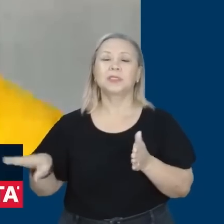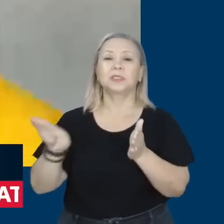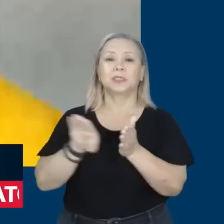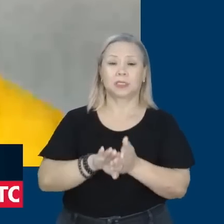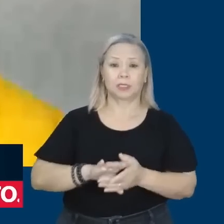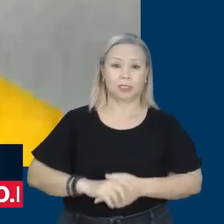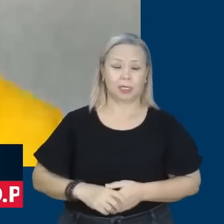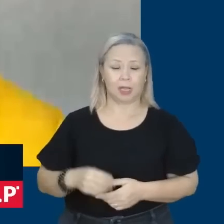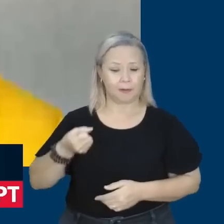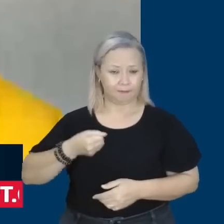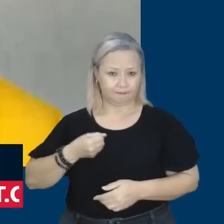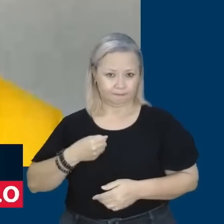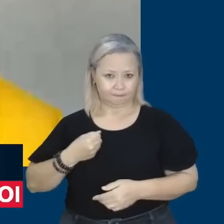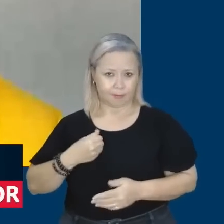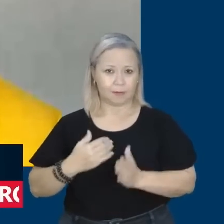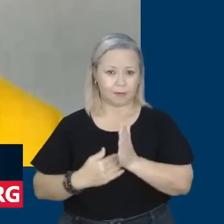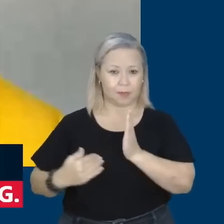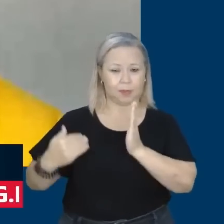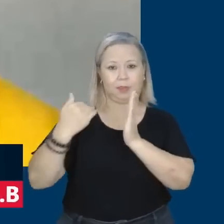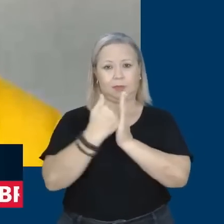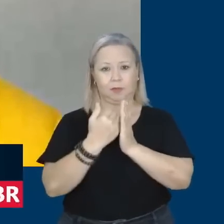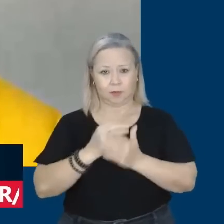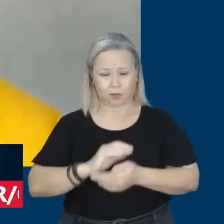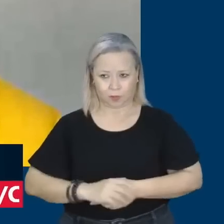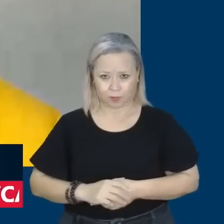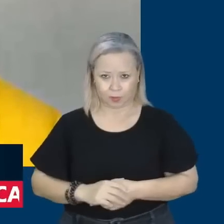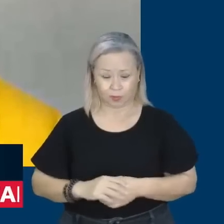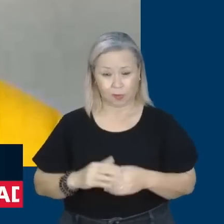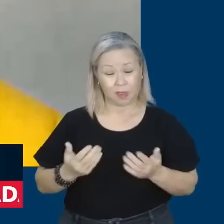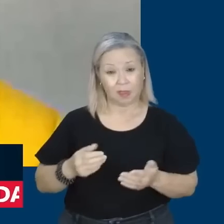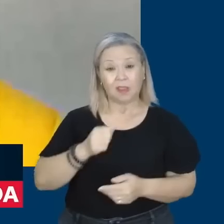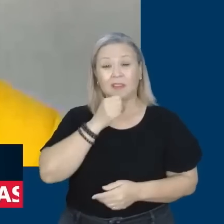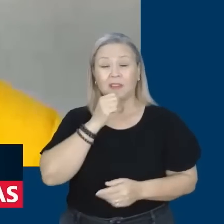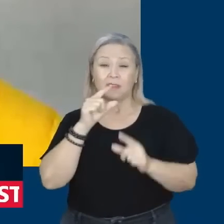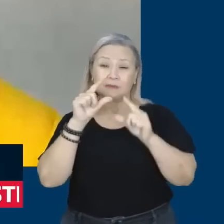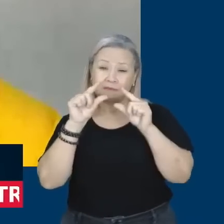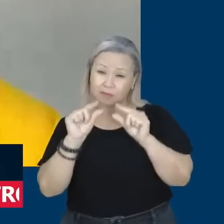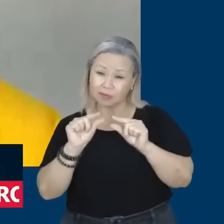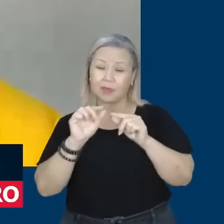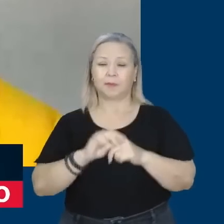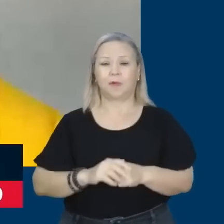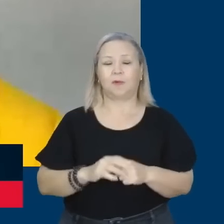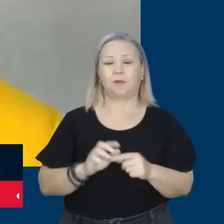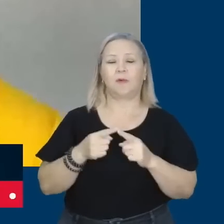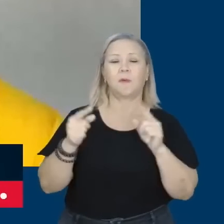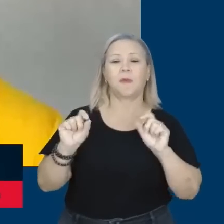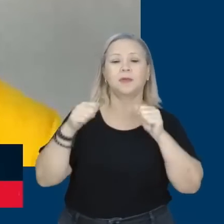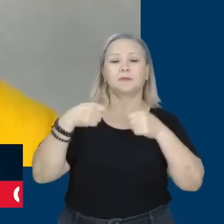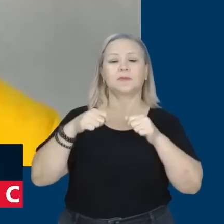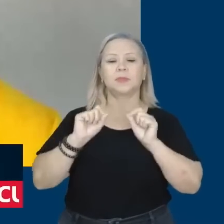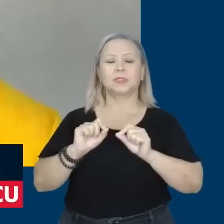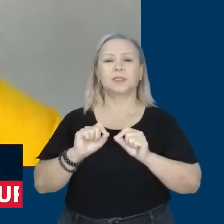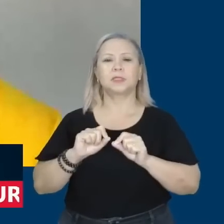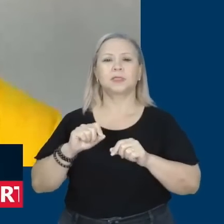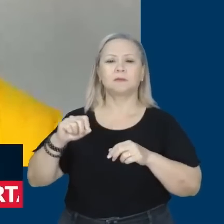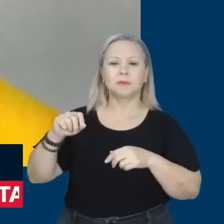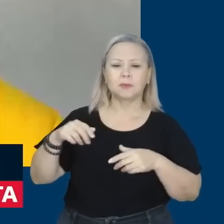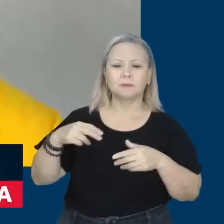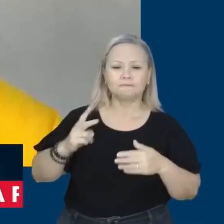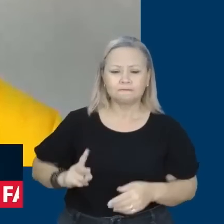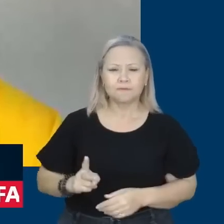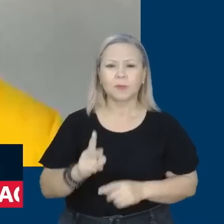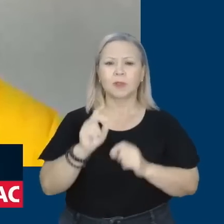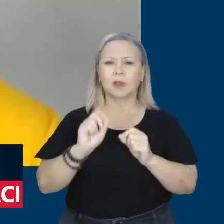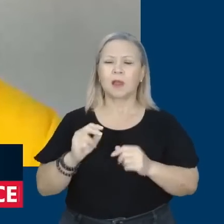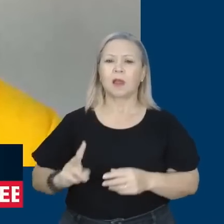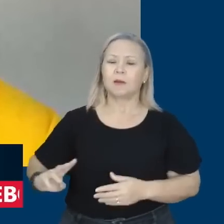nesse número, em que pese ainda muito pouco. Mas a gente tem que caminhar para ter a paridade, né?